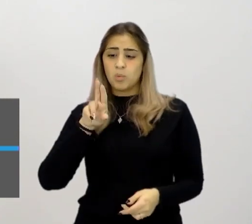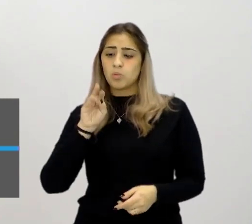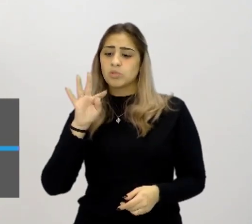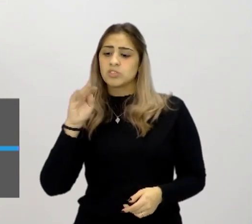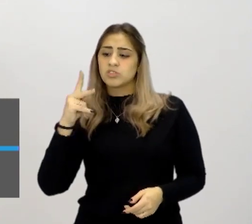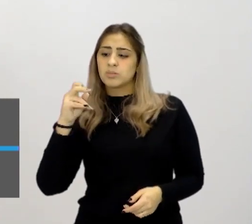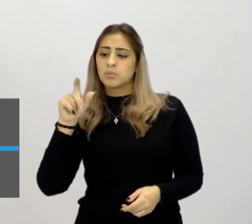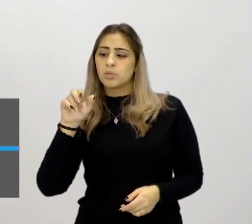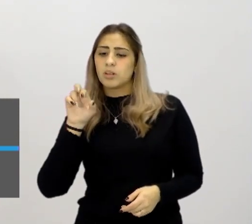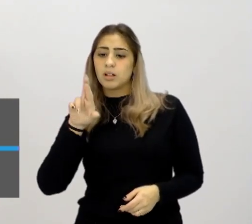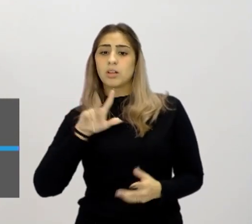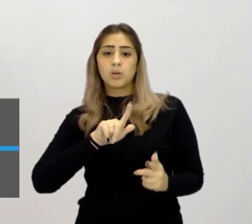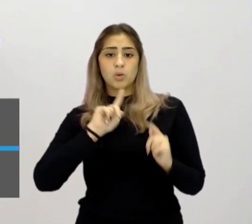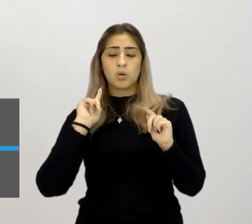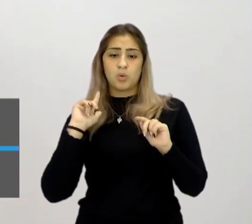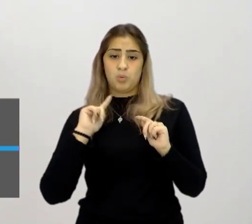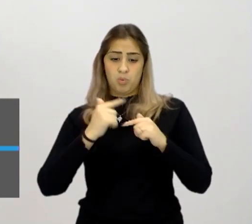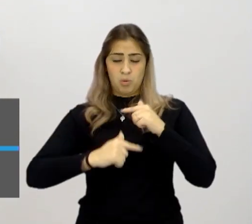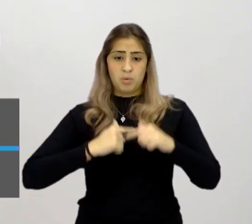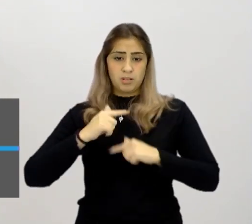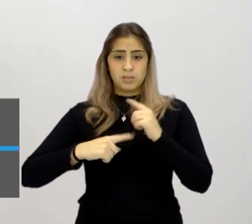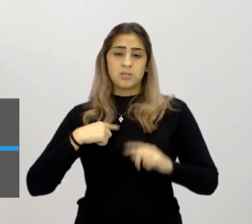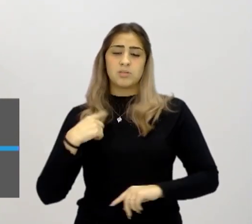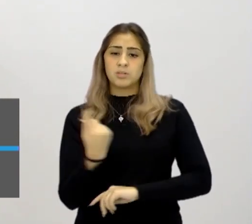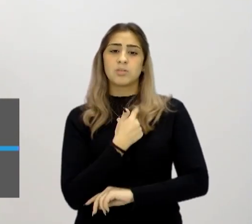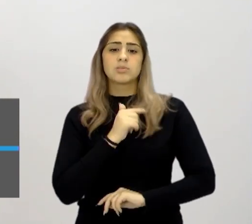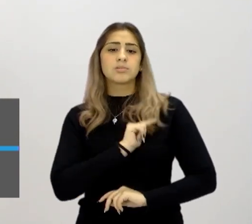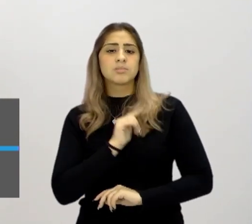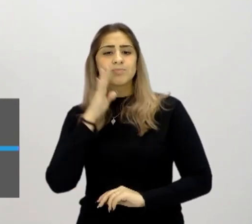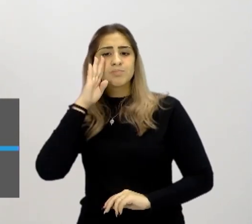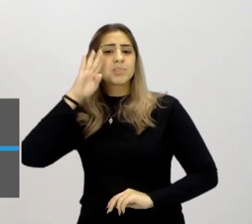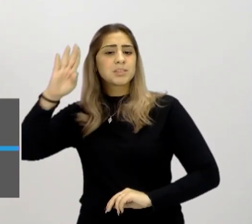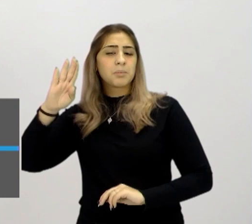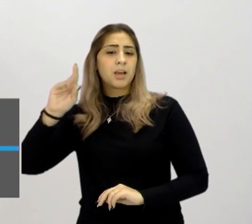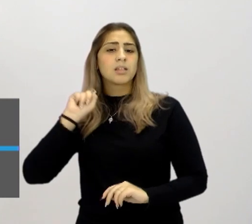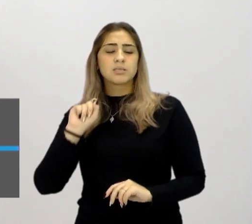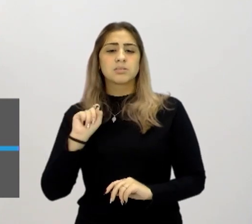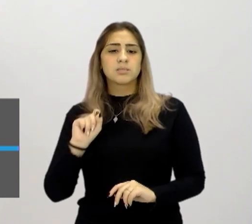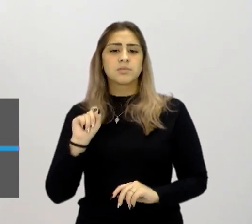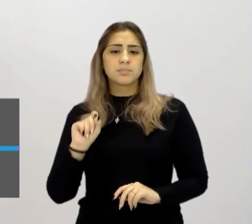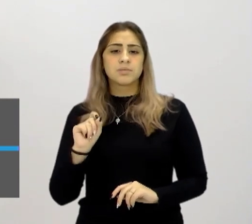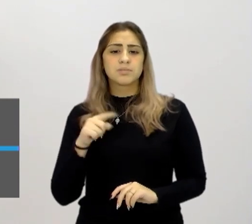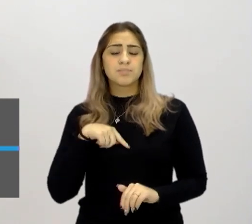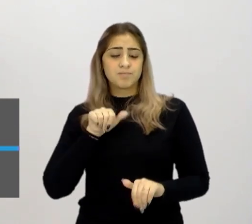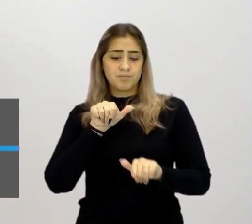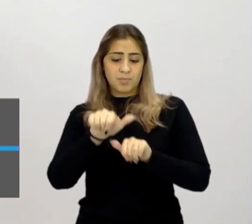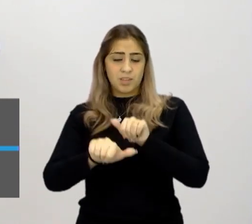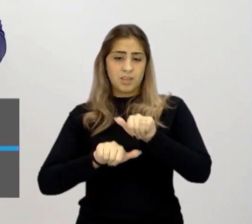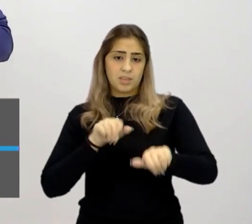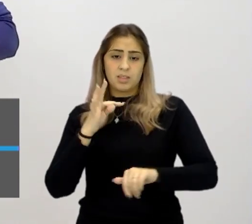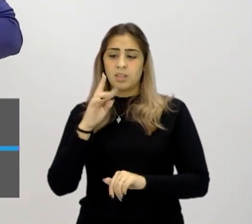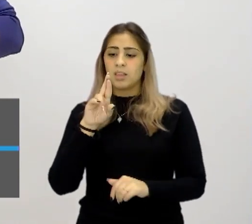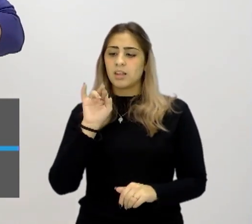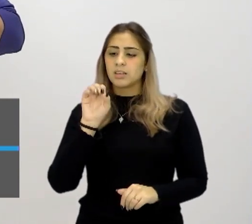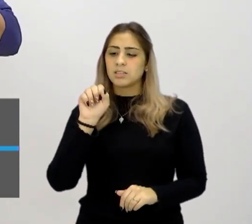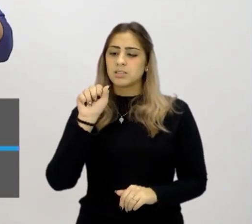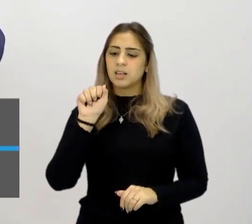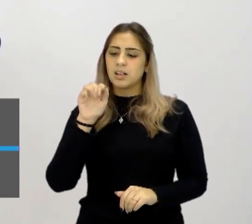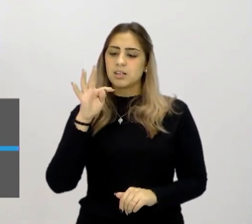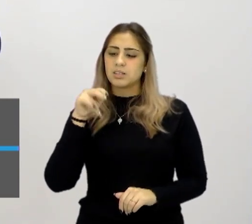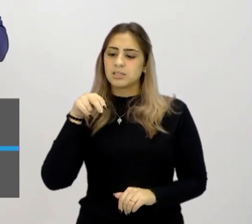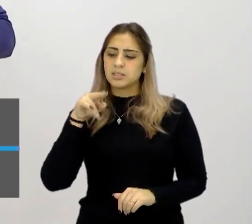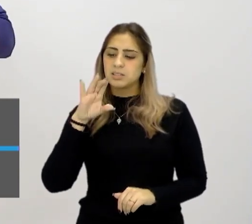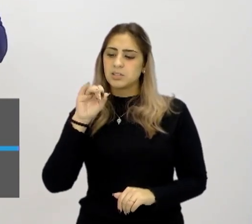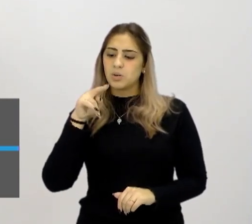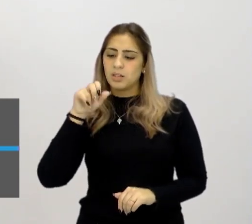multipolar, globalizado, nós temos os principais agentes, as transnacionais. Então, são as